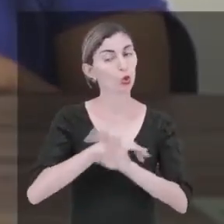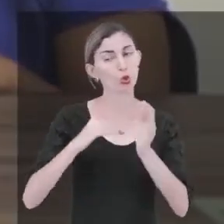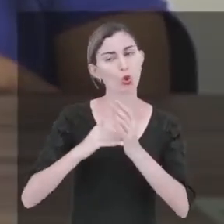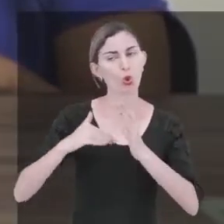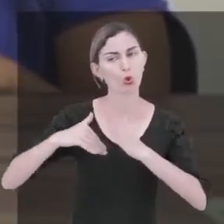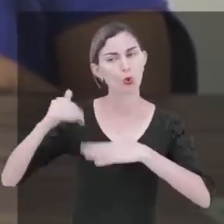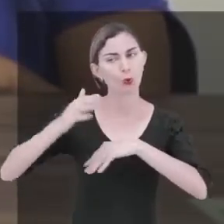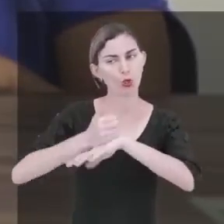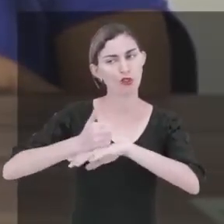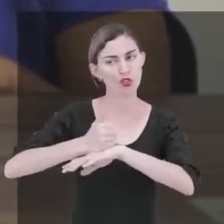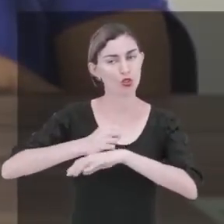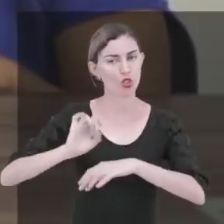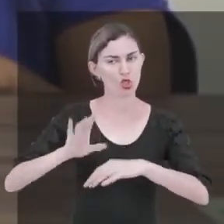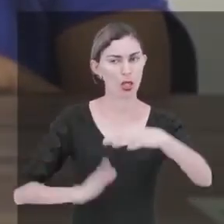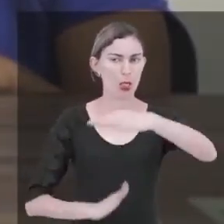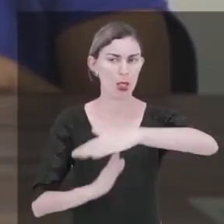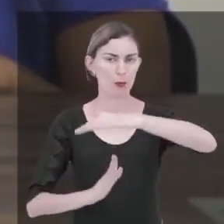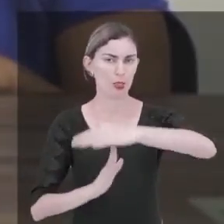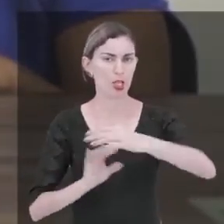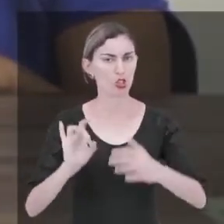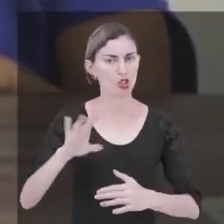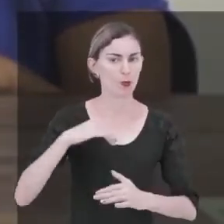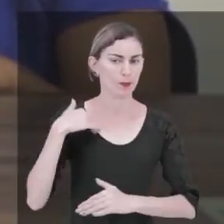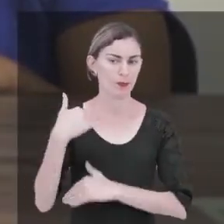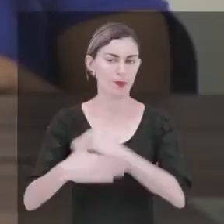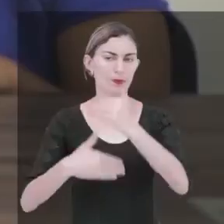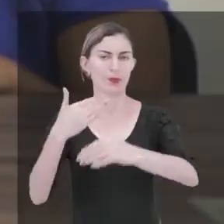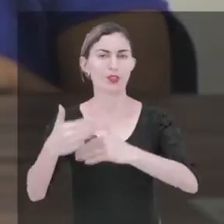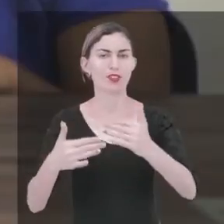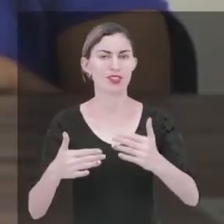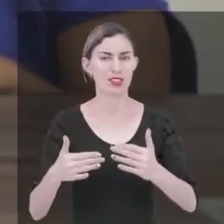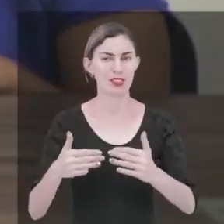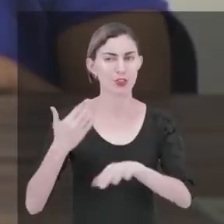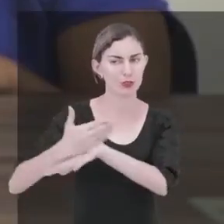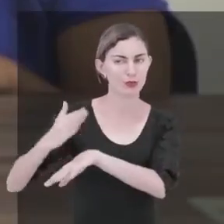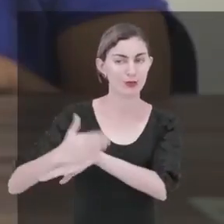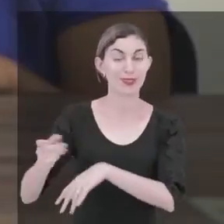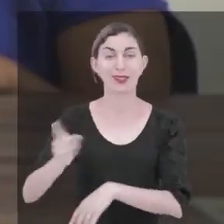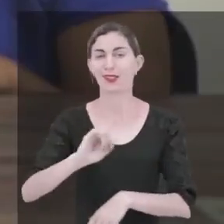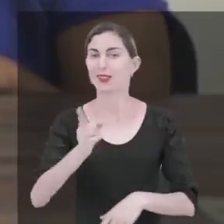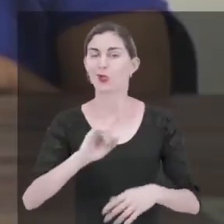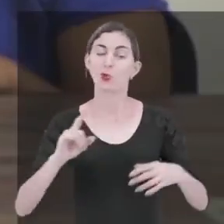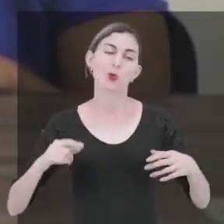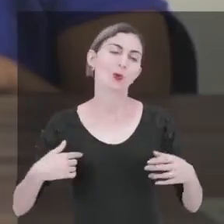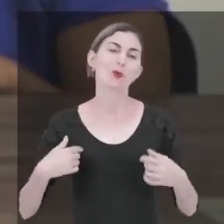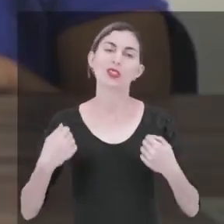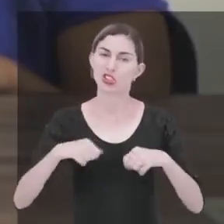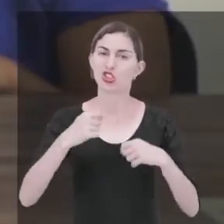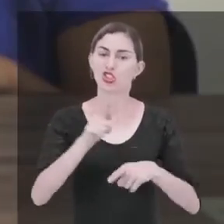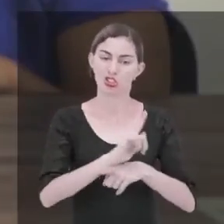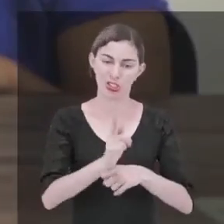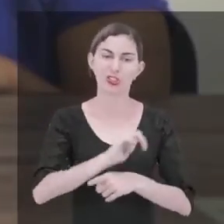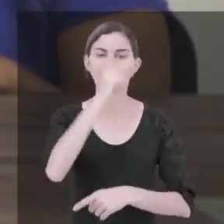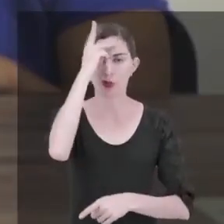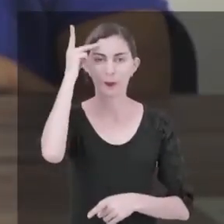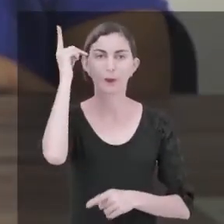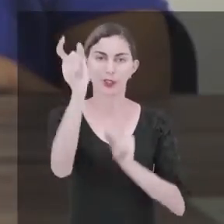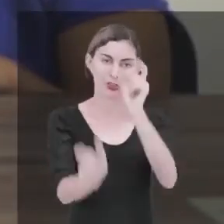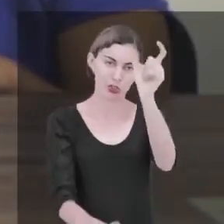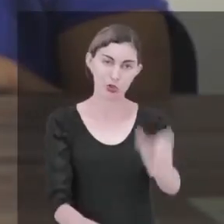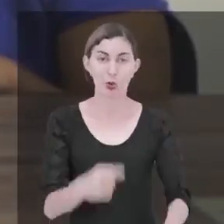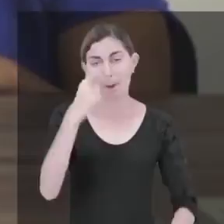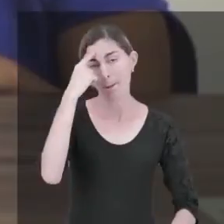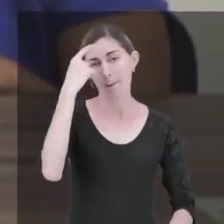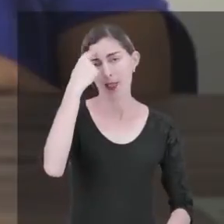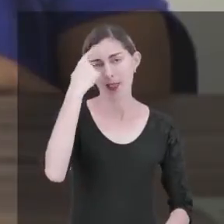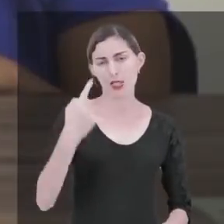hoje ele não pode ser limitado apenas ao processo de recrutamento. Nenhum profissional na área de gestão de pessoas